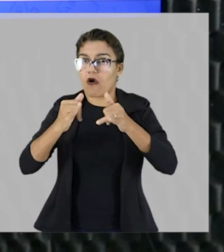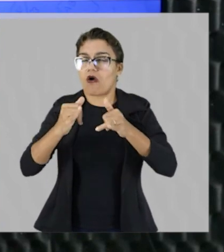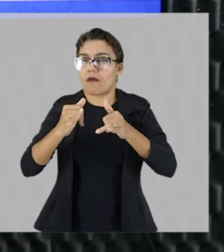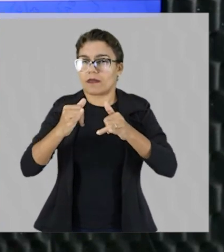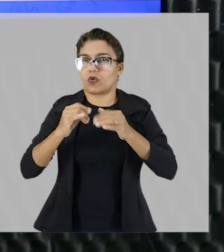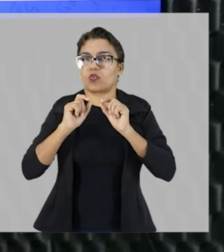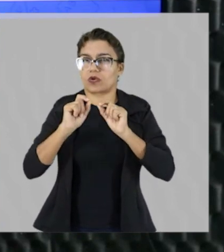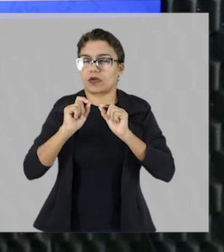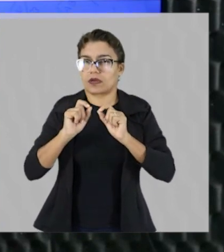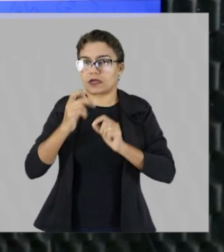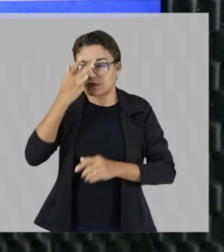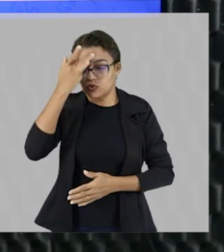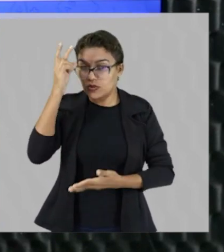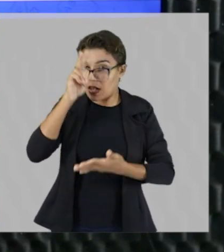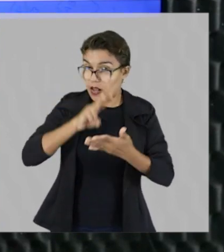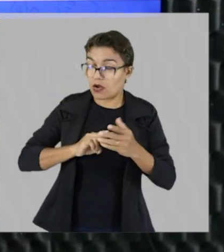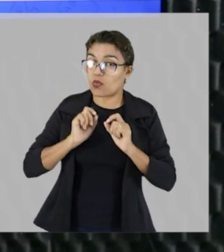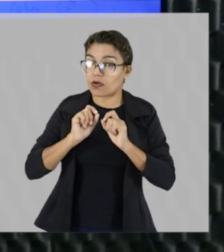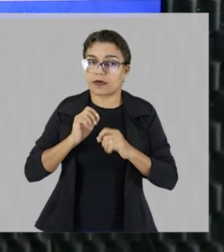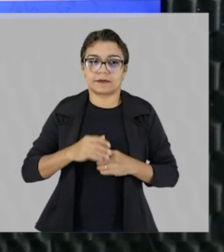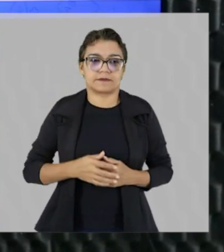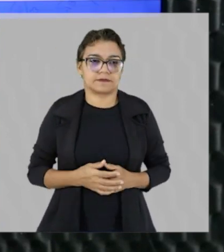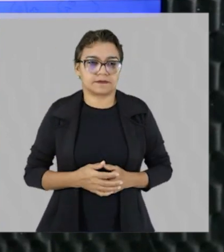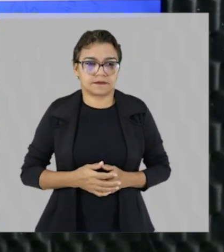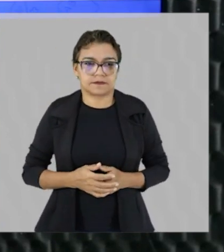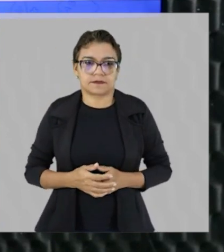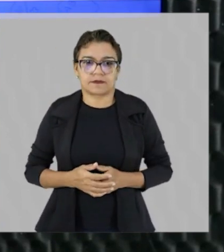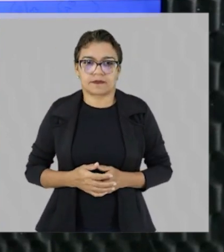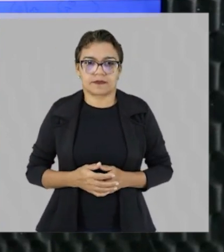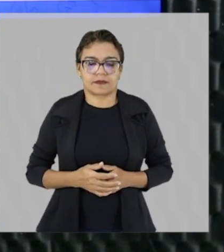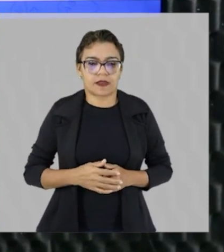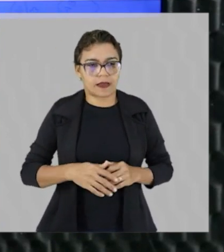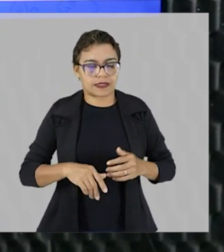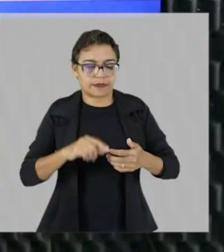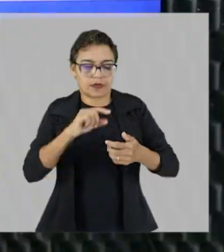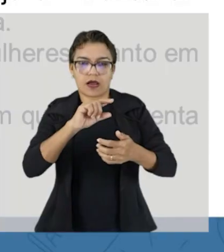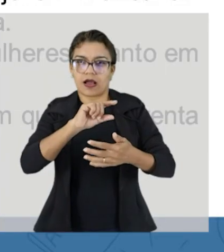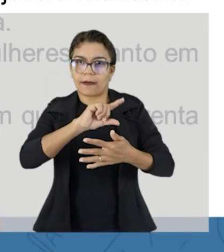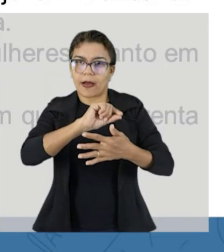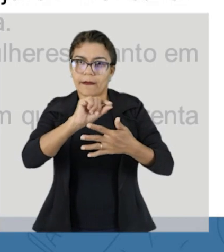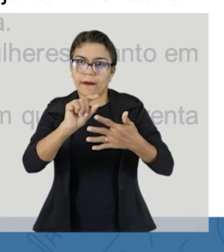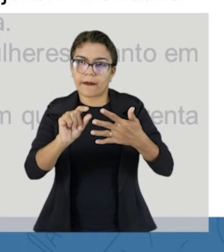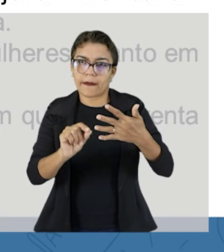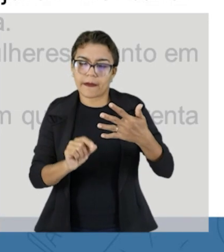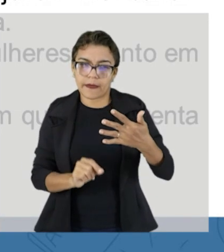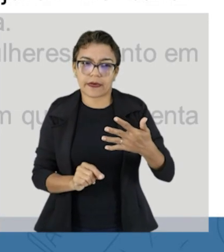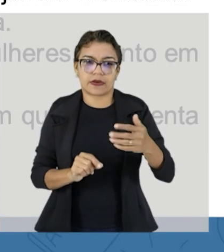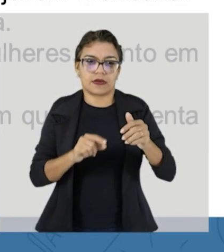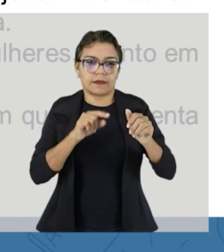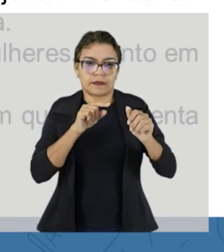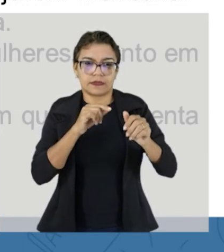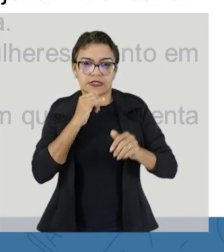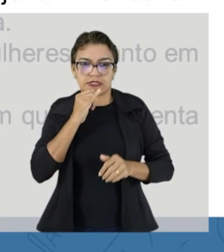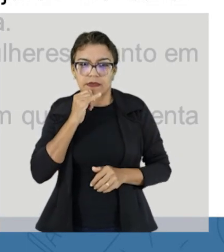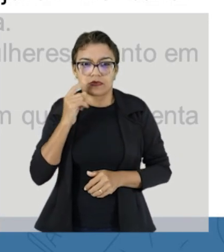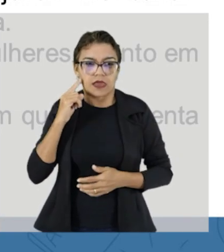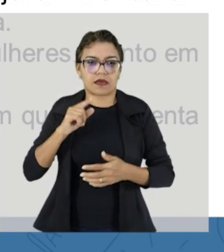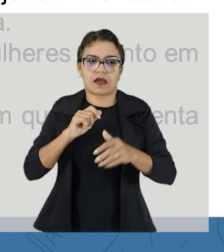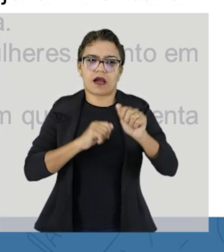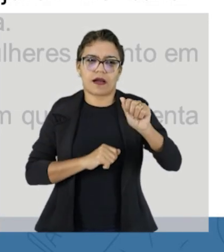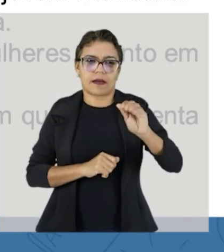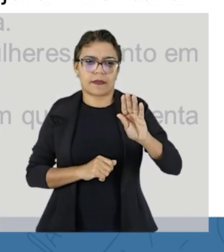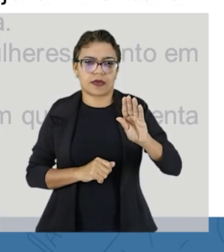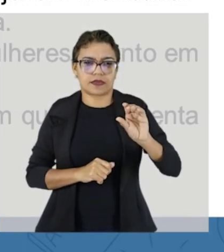autores, para os leitores? Que entre todas essas alternativas, combatido por vacinas que devem ser aplicadas